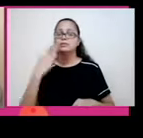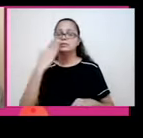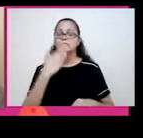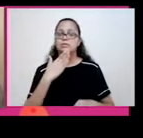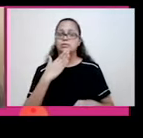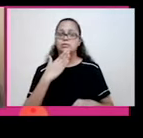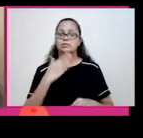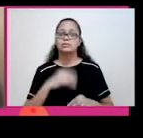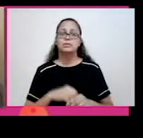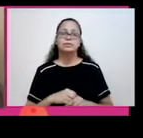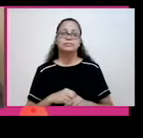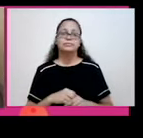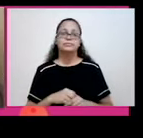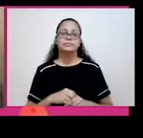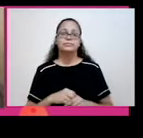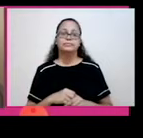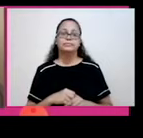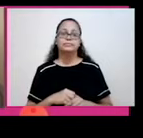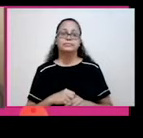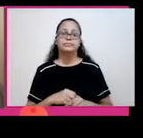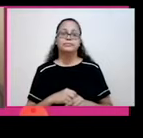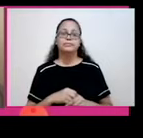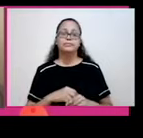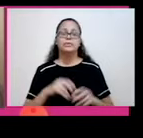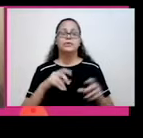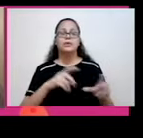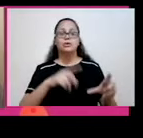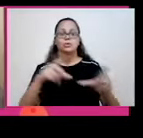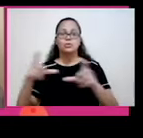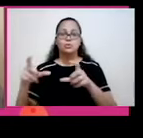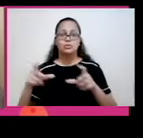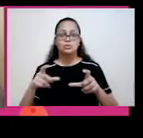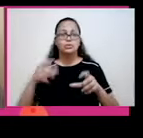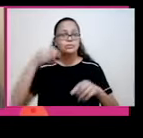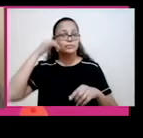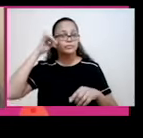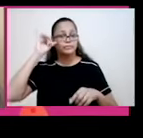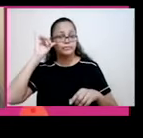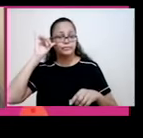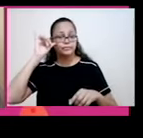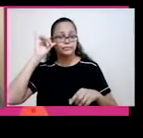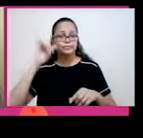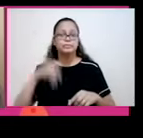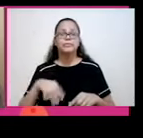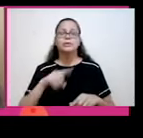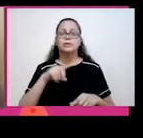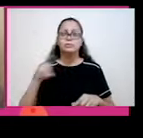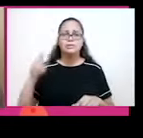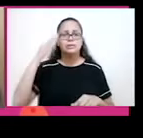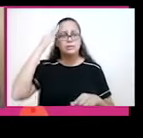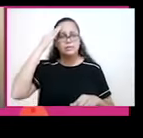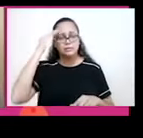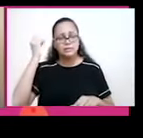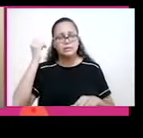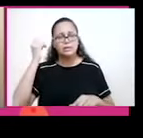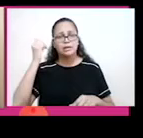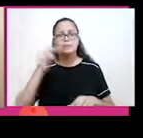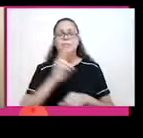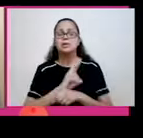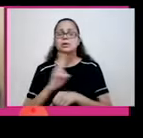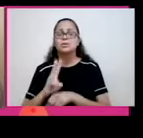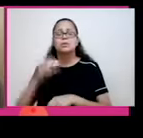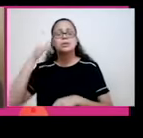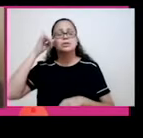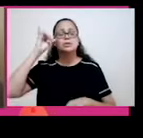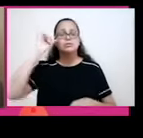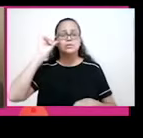país chinês. As zonas pecuaristas mais importantes, elas estão no interior. Pecuaristas, como vocês sabem, é a criação aí de animais,